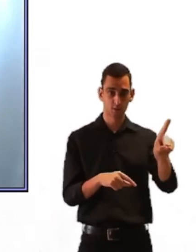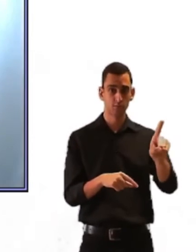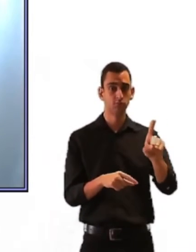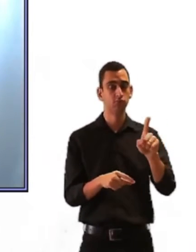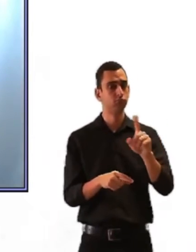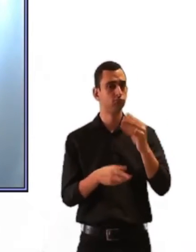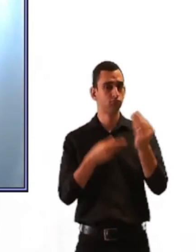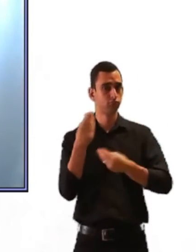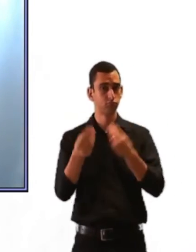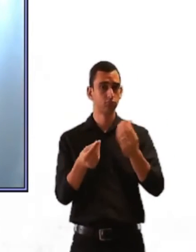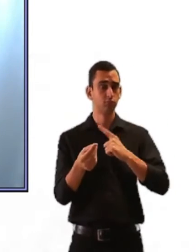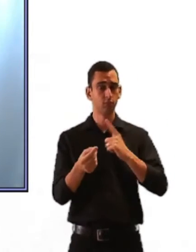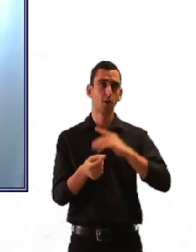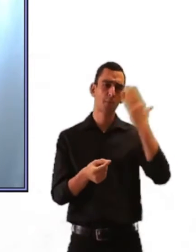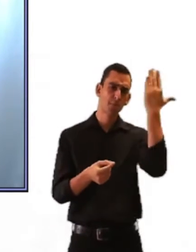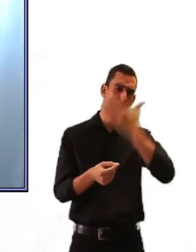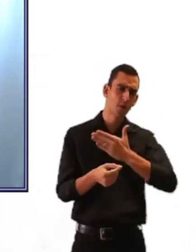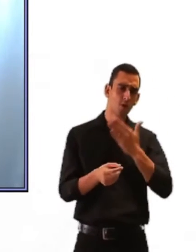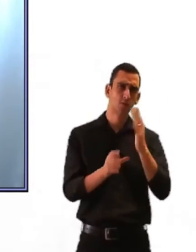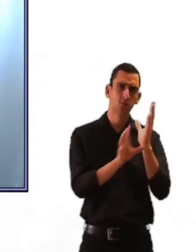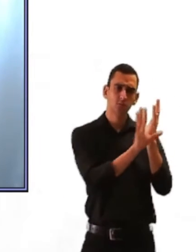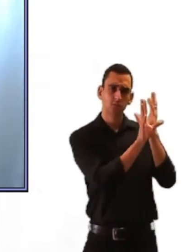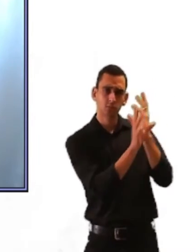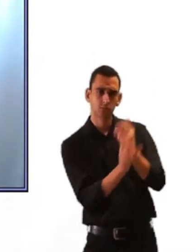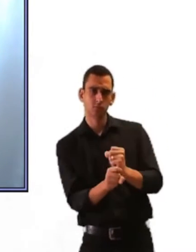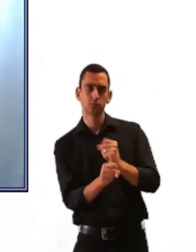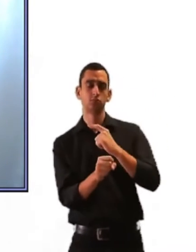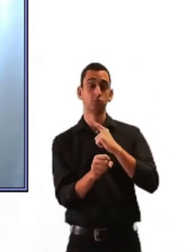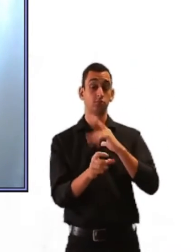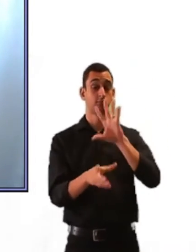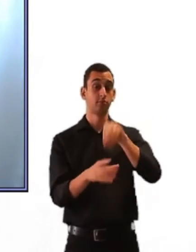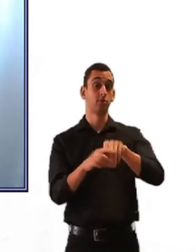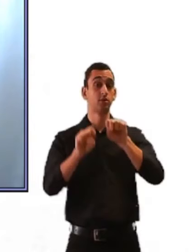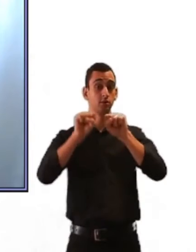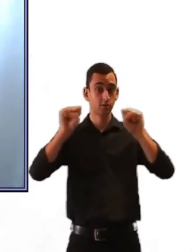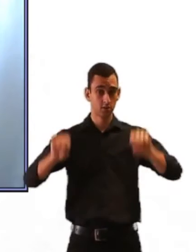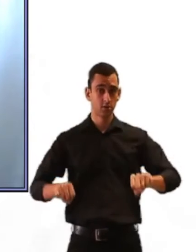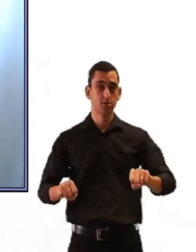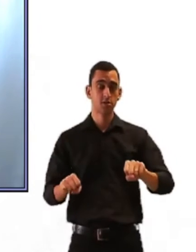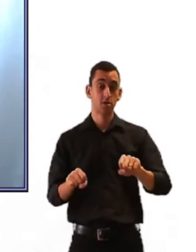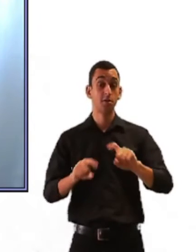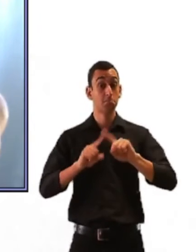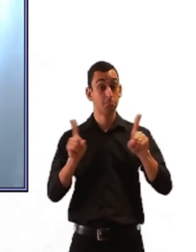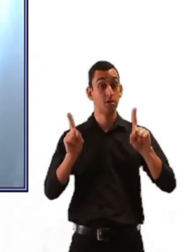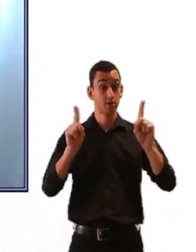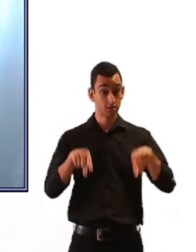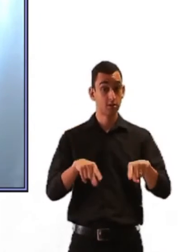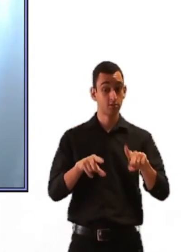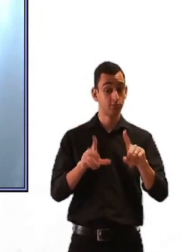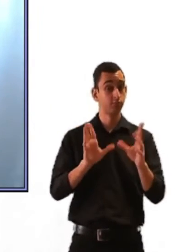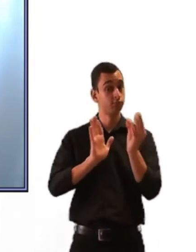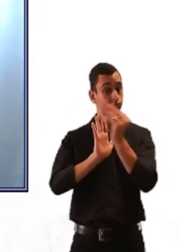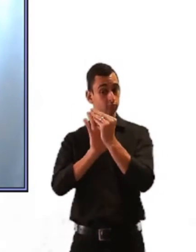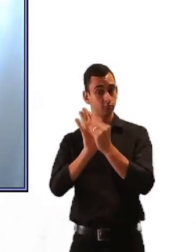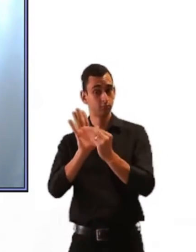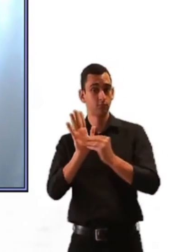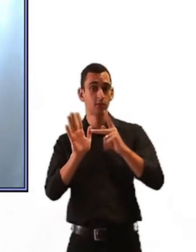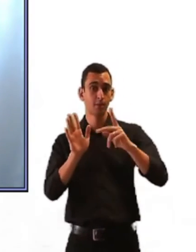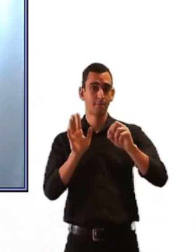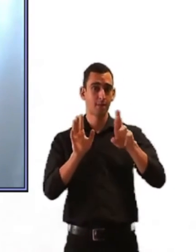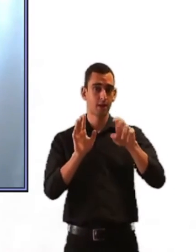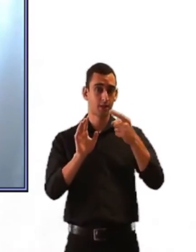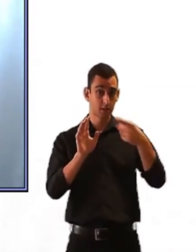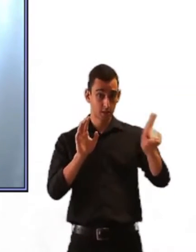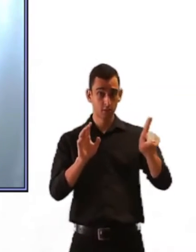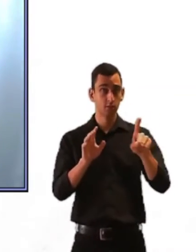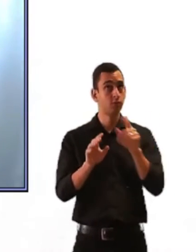prova tarifada, né, que a gente vê lá que não tem mais no nosso sistema. É aquela ideia de se construir padrões de julgamento.